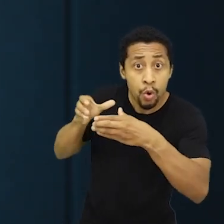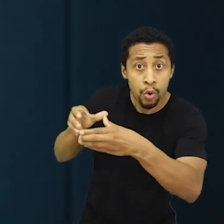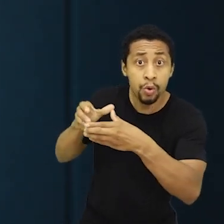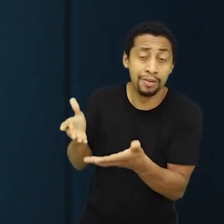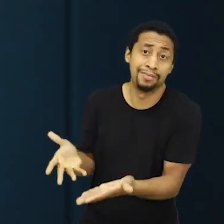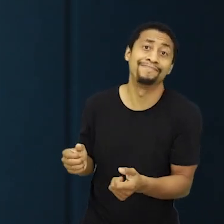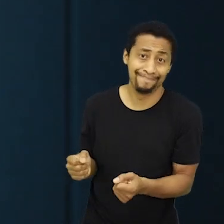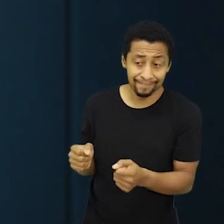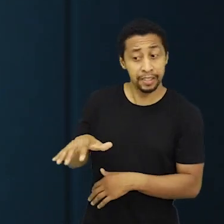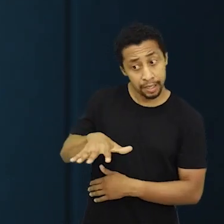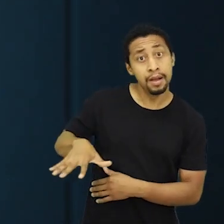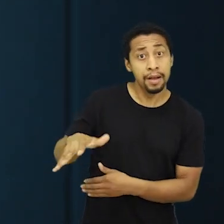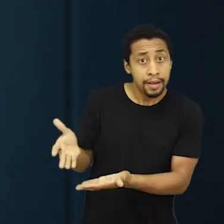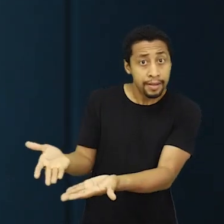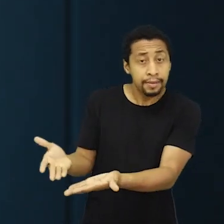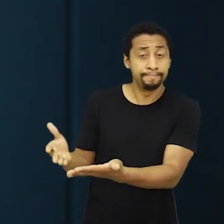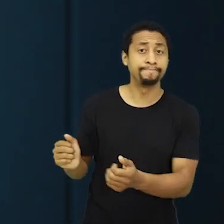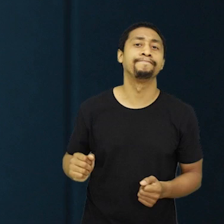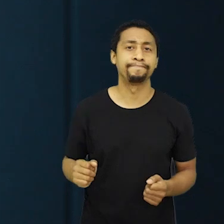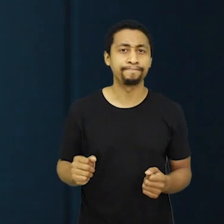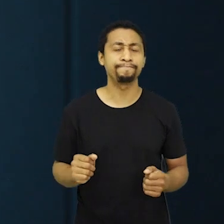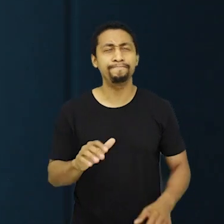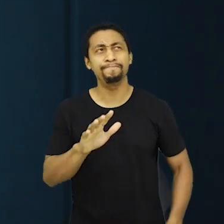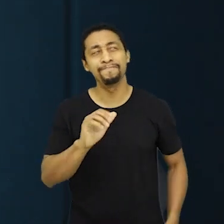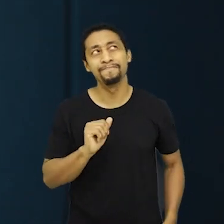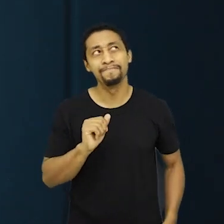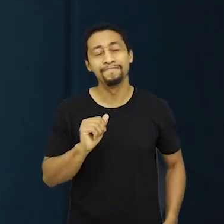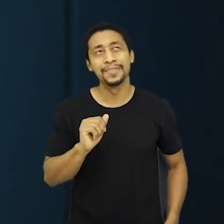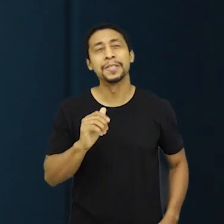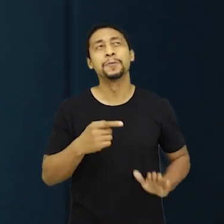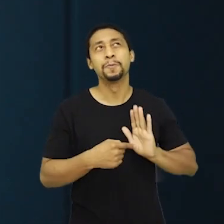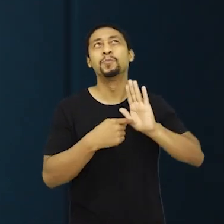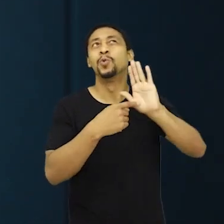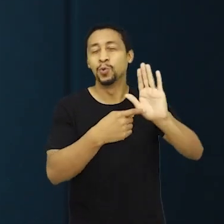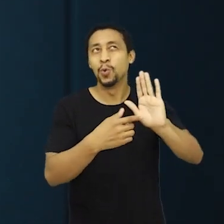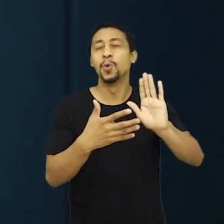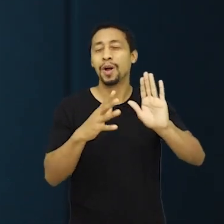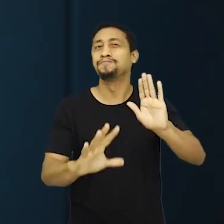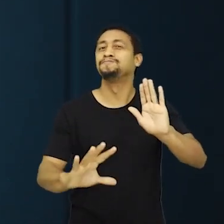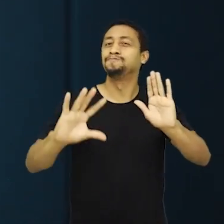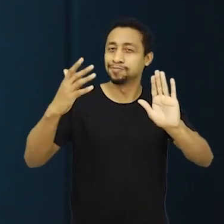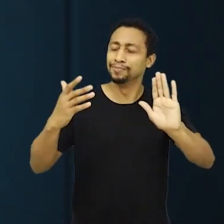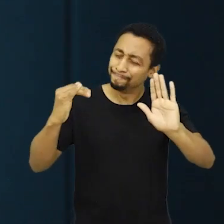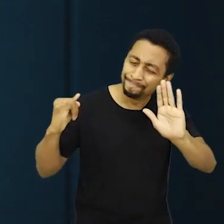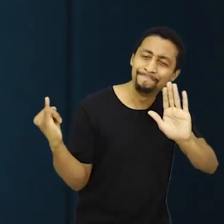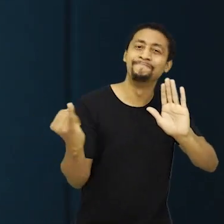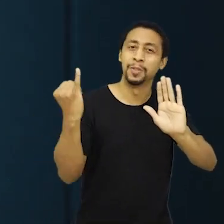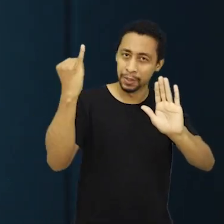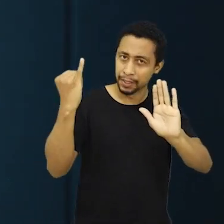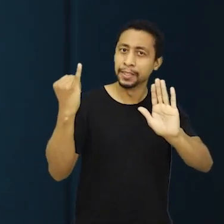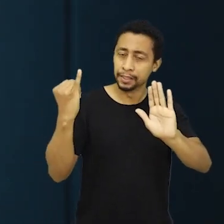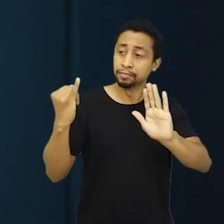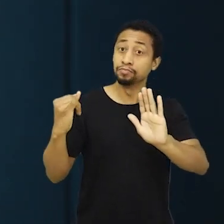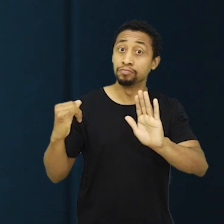nesses territórios. E eu acho que um resultado muito importante que a gente vê, né, com a